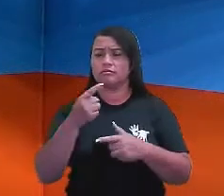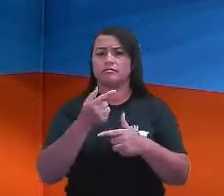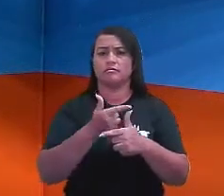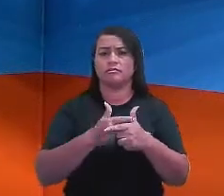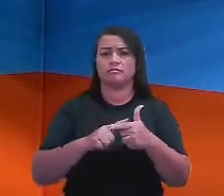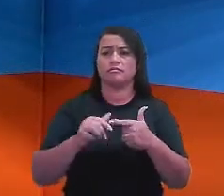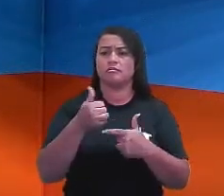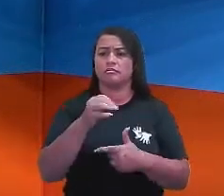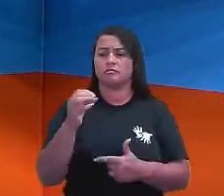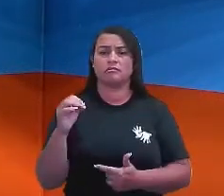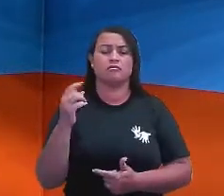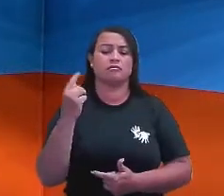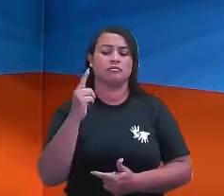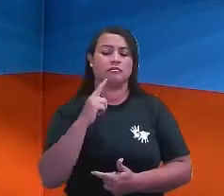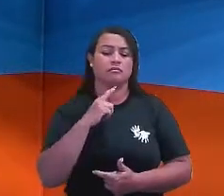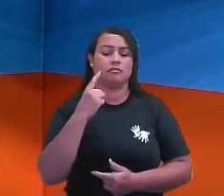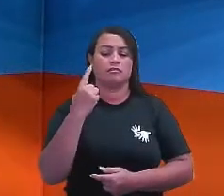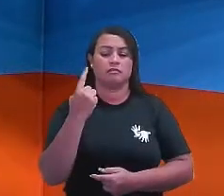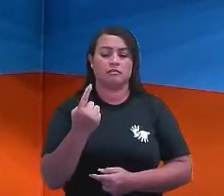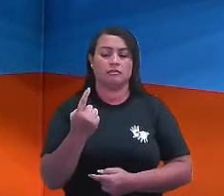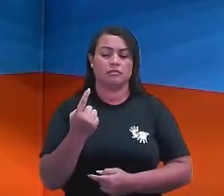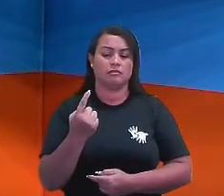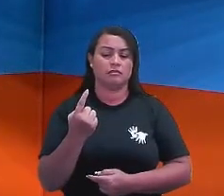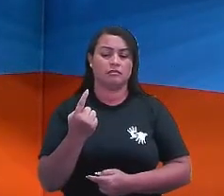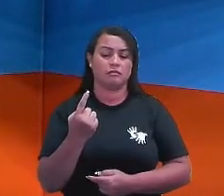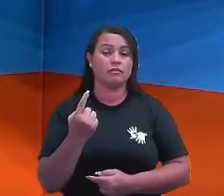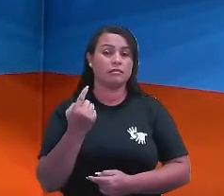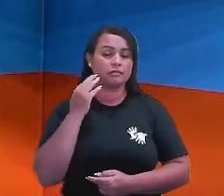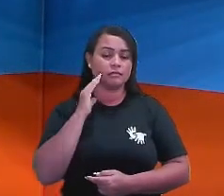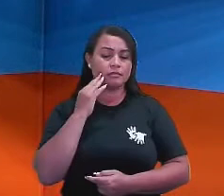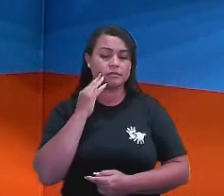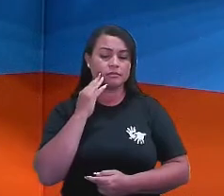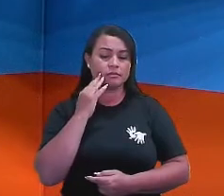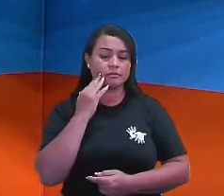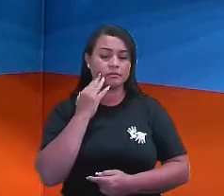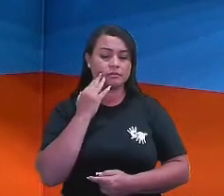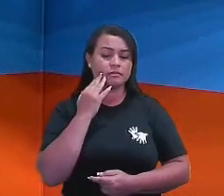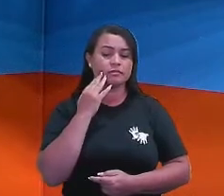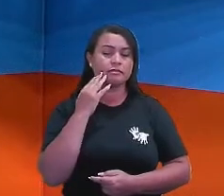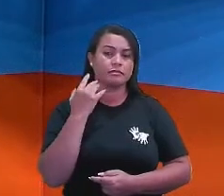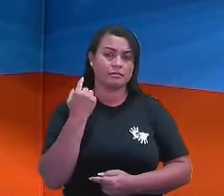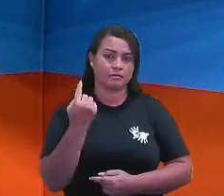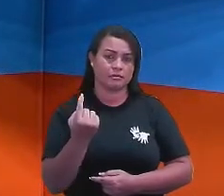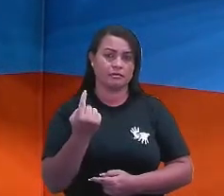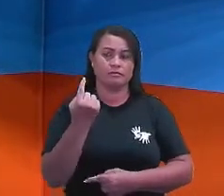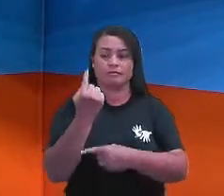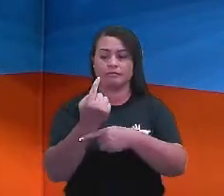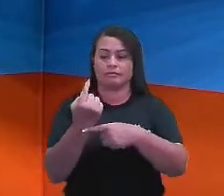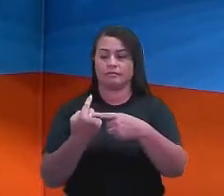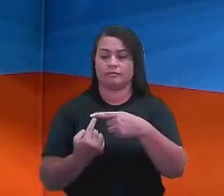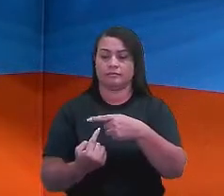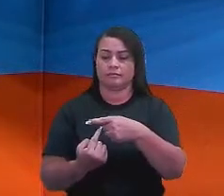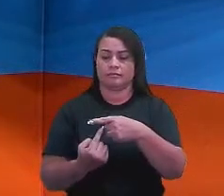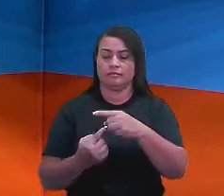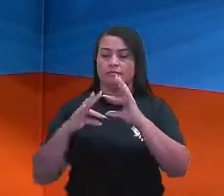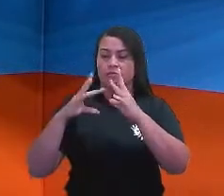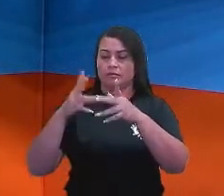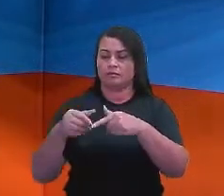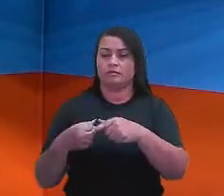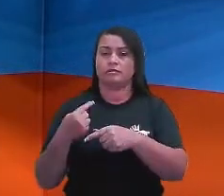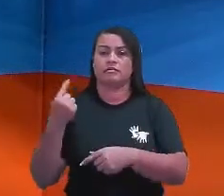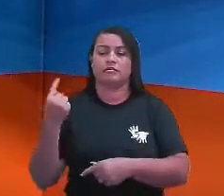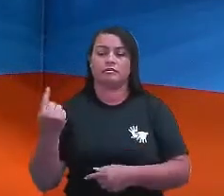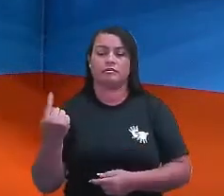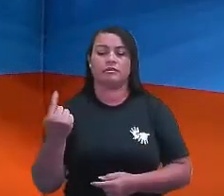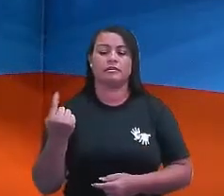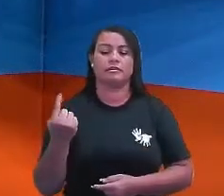dar 1. Ou 100 aqui, se eu dividir por 100 aqui, vai dar 1 no numerador. Dividindo esse por 100 também vai dar 1 no denominador. 1 dividido por 1,